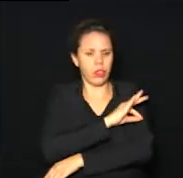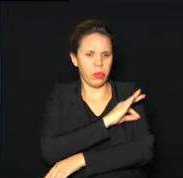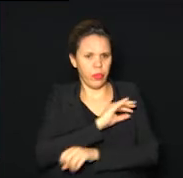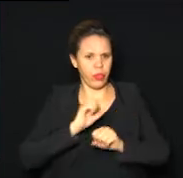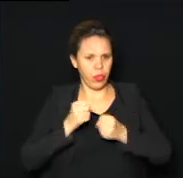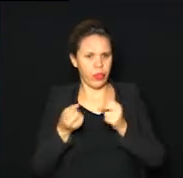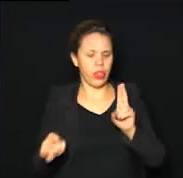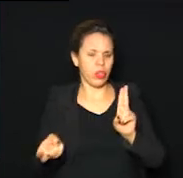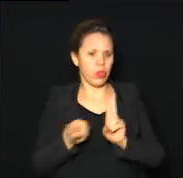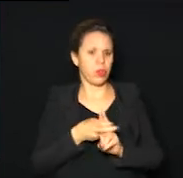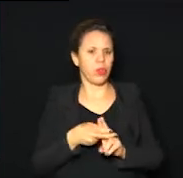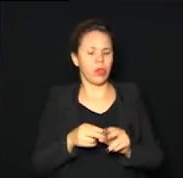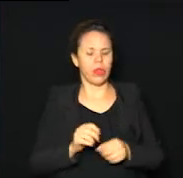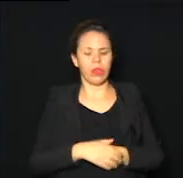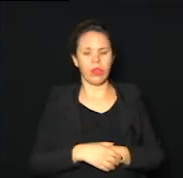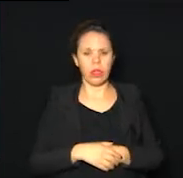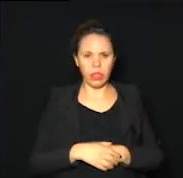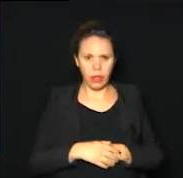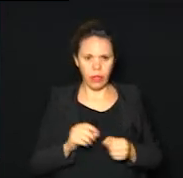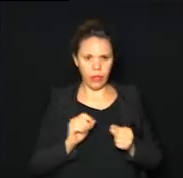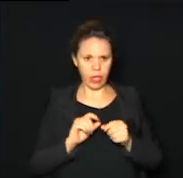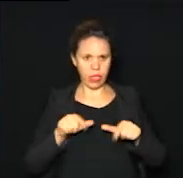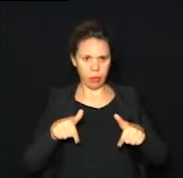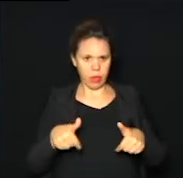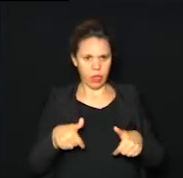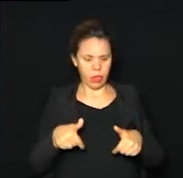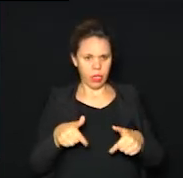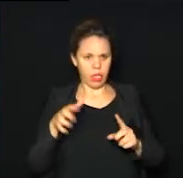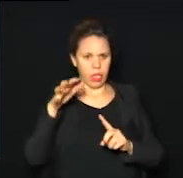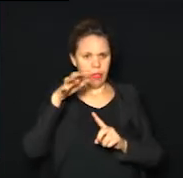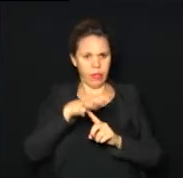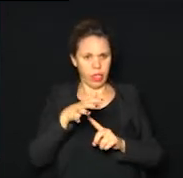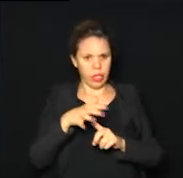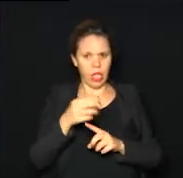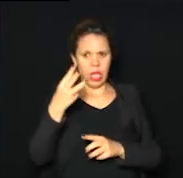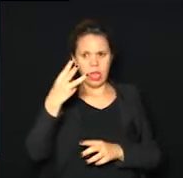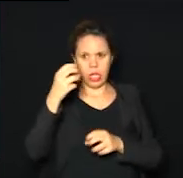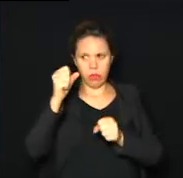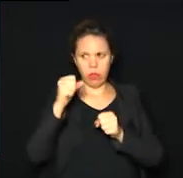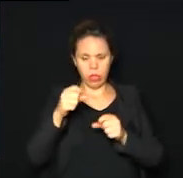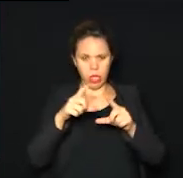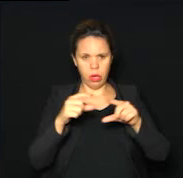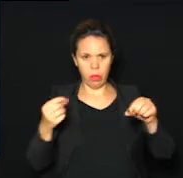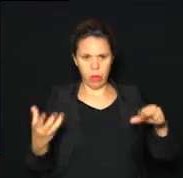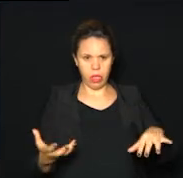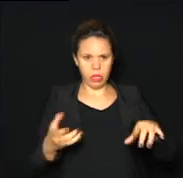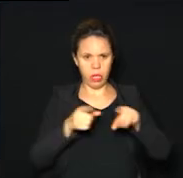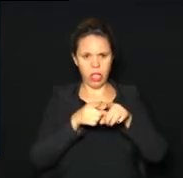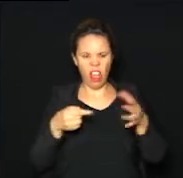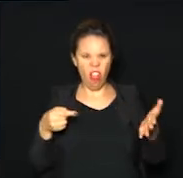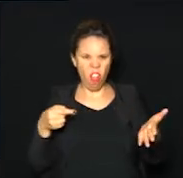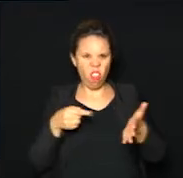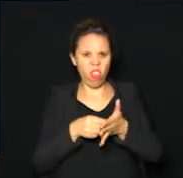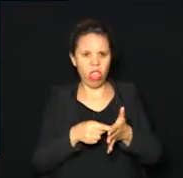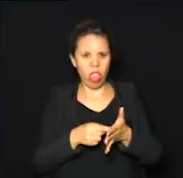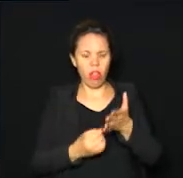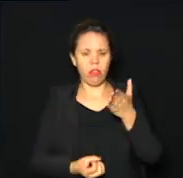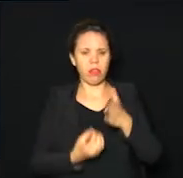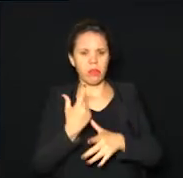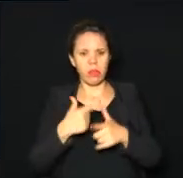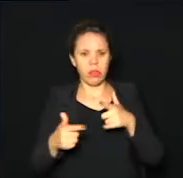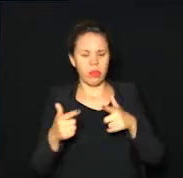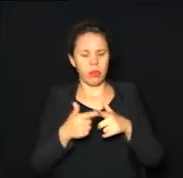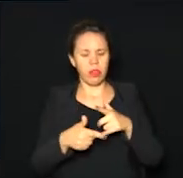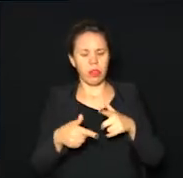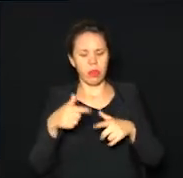os trabalhadores que fizeram um ato na Praça dos Três Poderes em Brasília, denunciando a situação da saúde